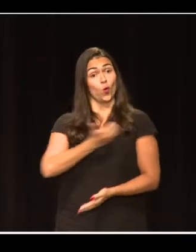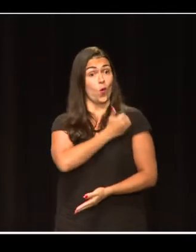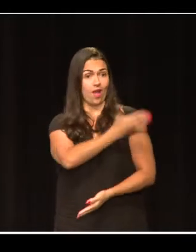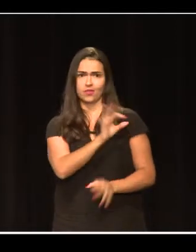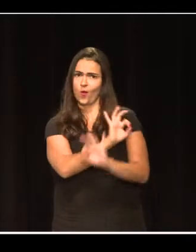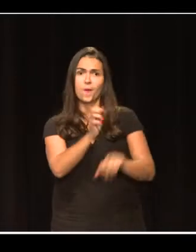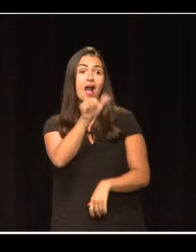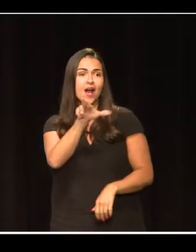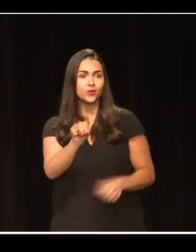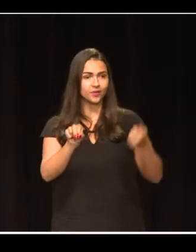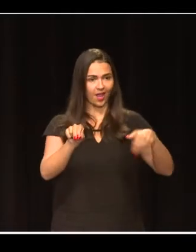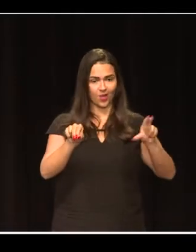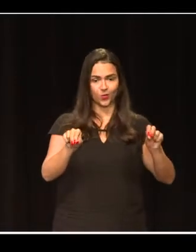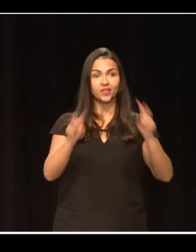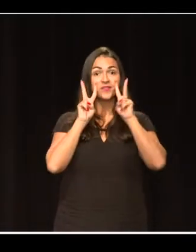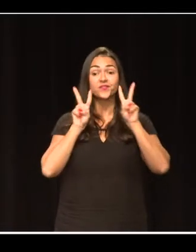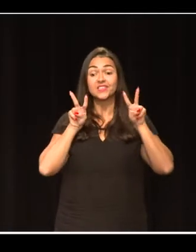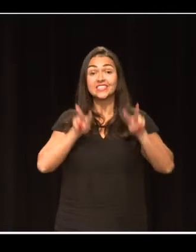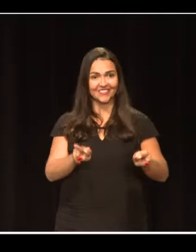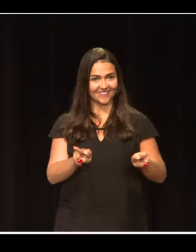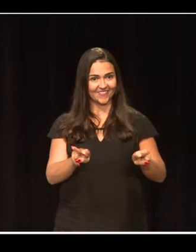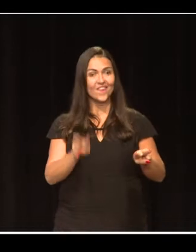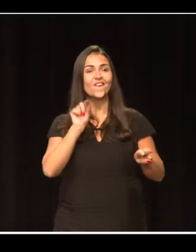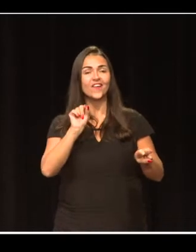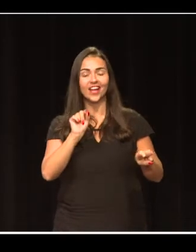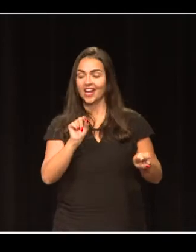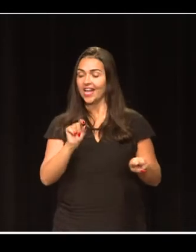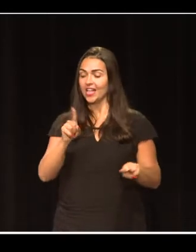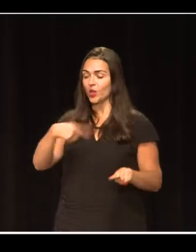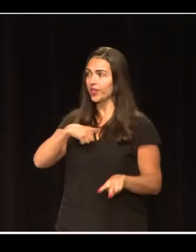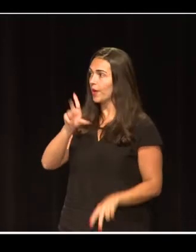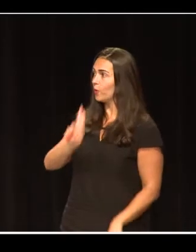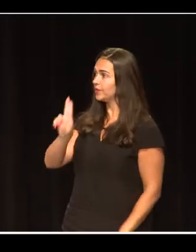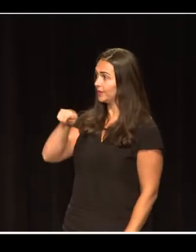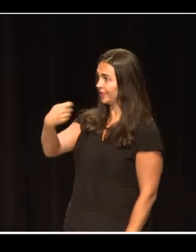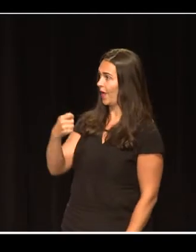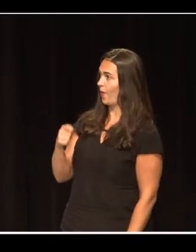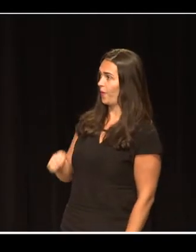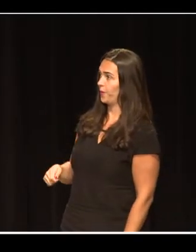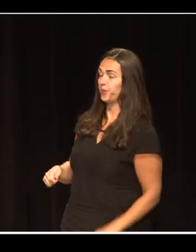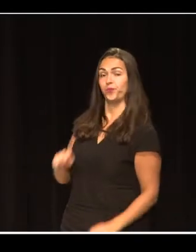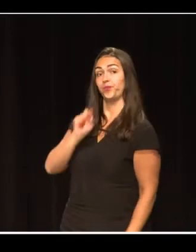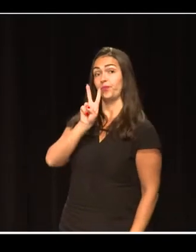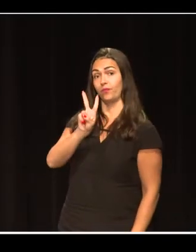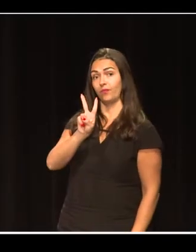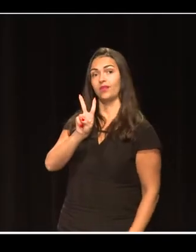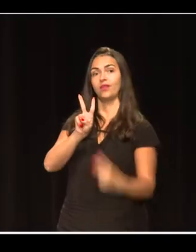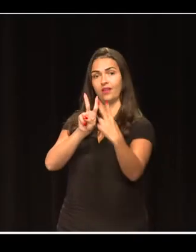esse excedente de visão, e aí como é um excedente de visão, o sinal que a gente tem usado é assim, eu estou dizendo que como é um